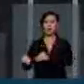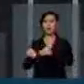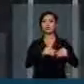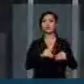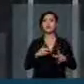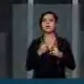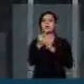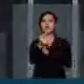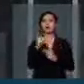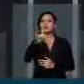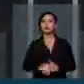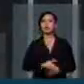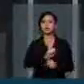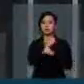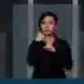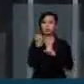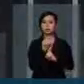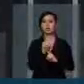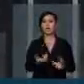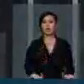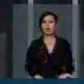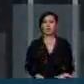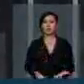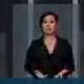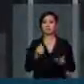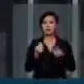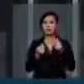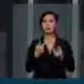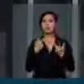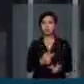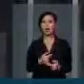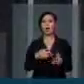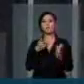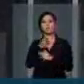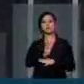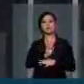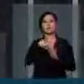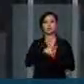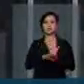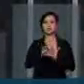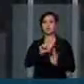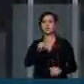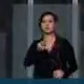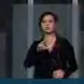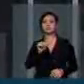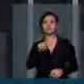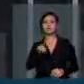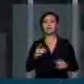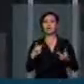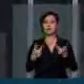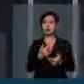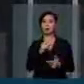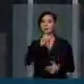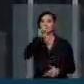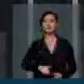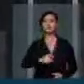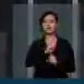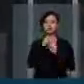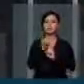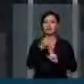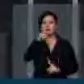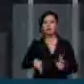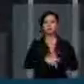na CCJ, o projeto da Luiza Erundina. Por que nós não podemos dizer que o transporte é um direito cidadão do povo